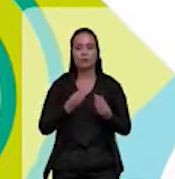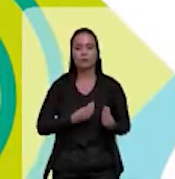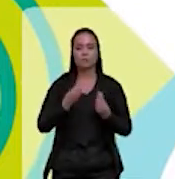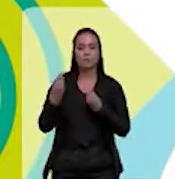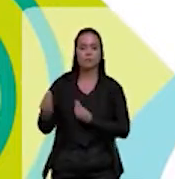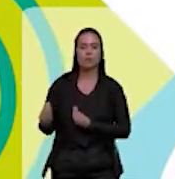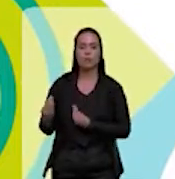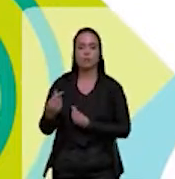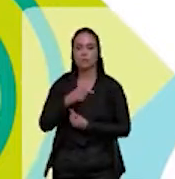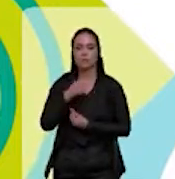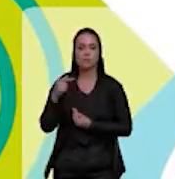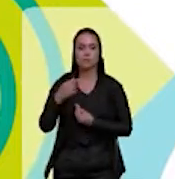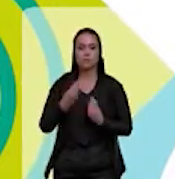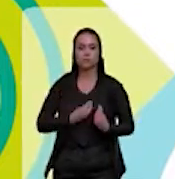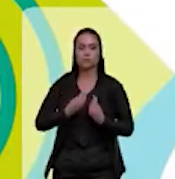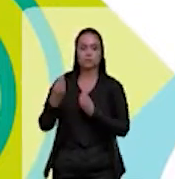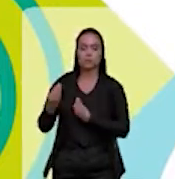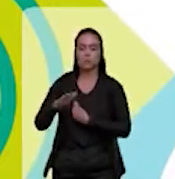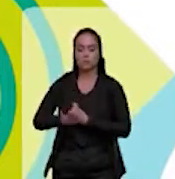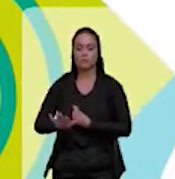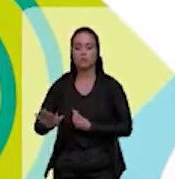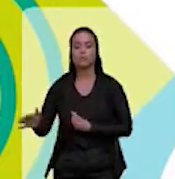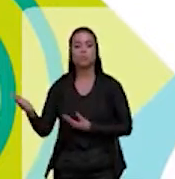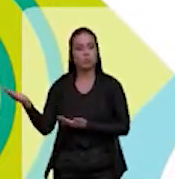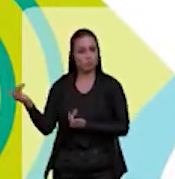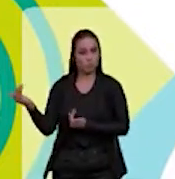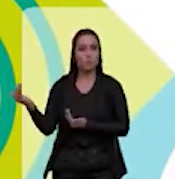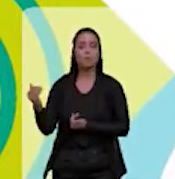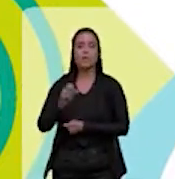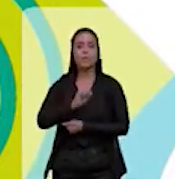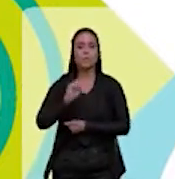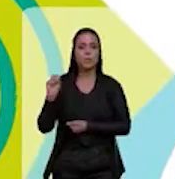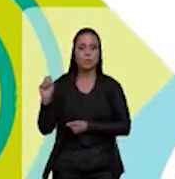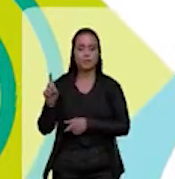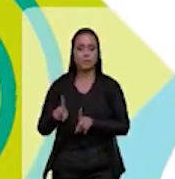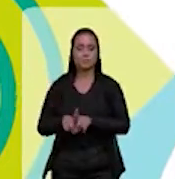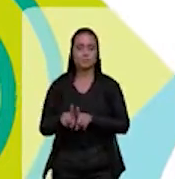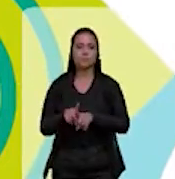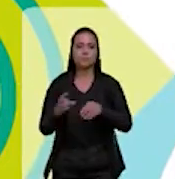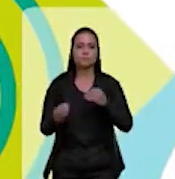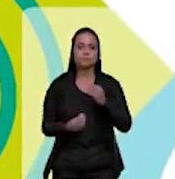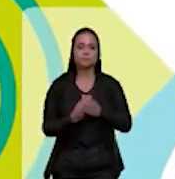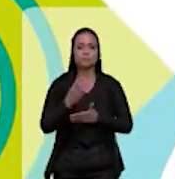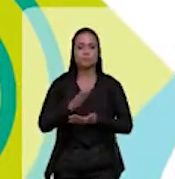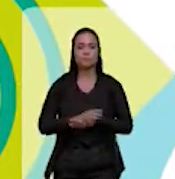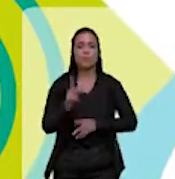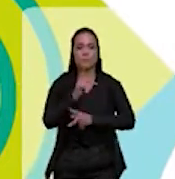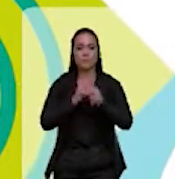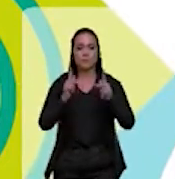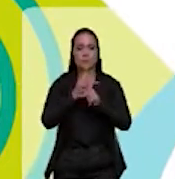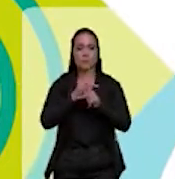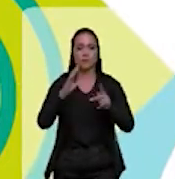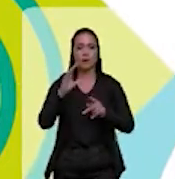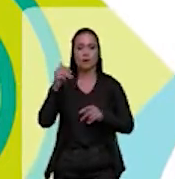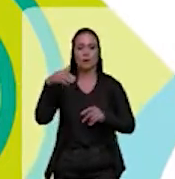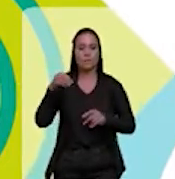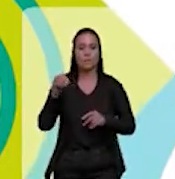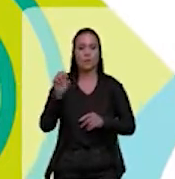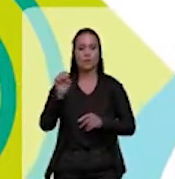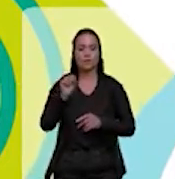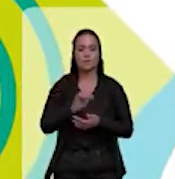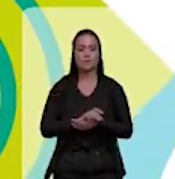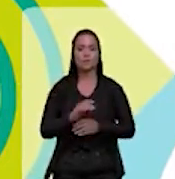dedicada à obras de Literatura Infantil e infanto-juvenil e a oitava com os autores gallardoados com o prêmio Camões